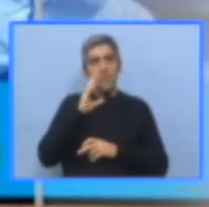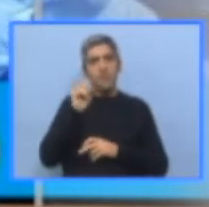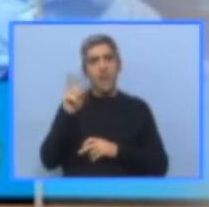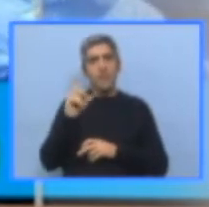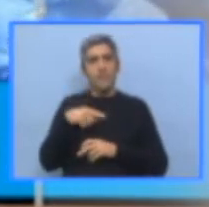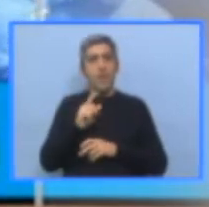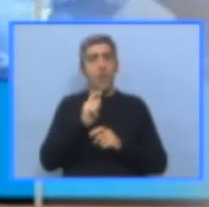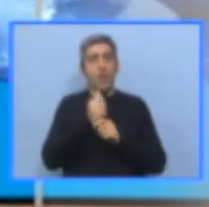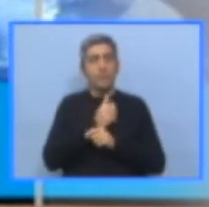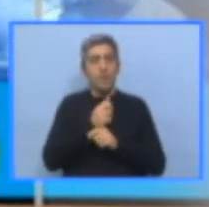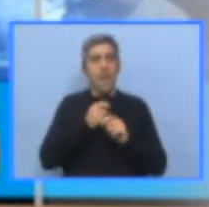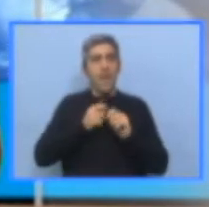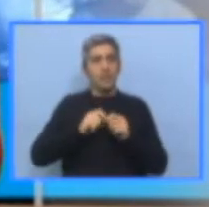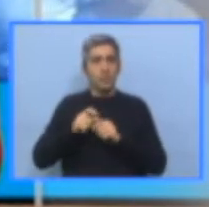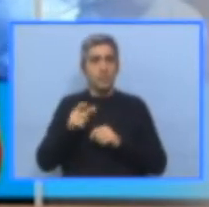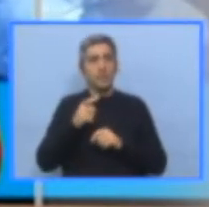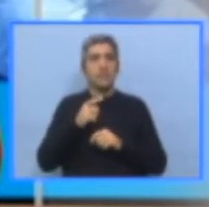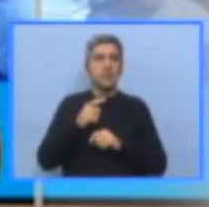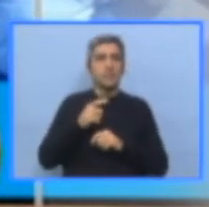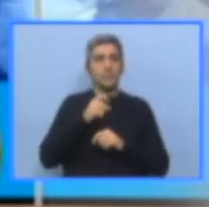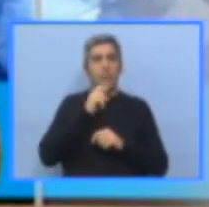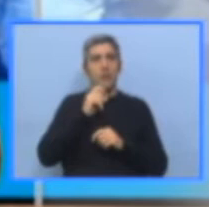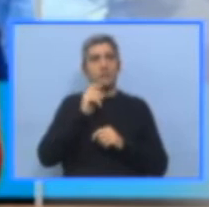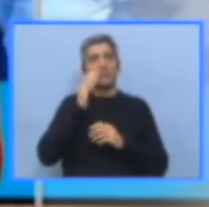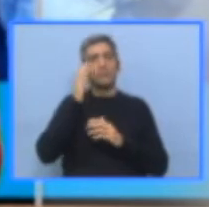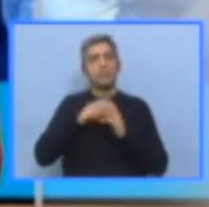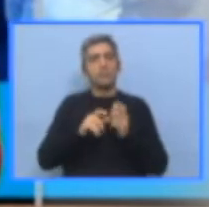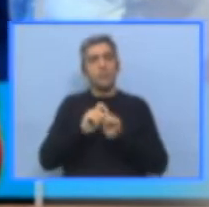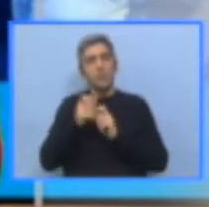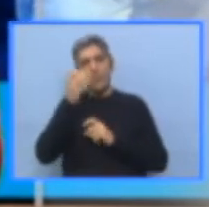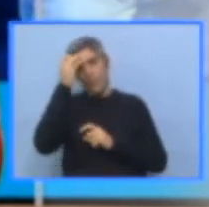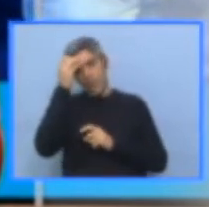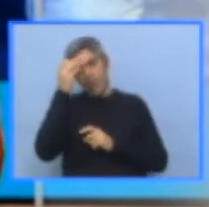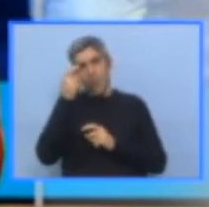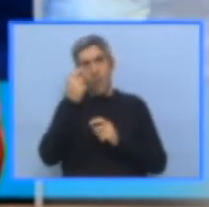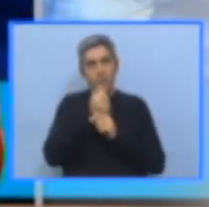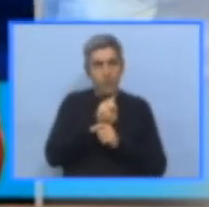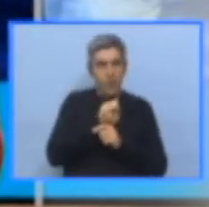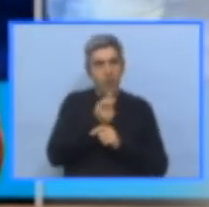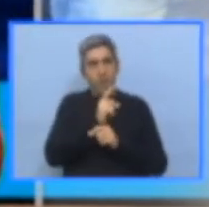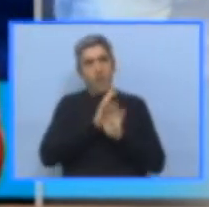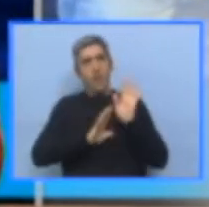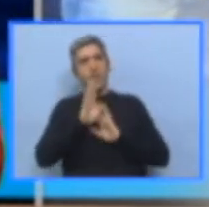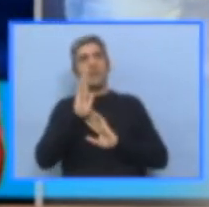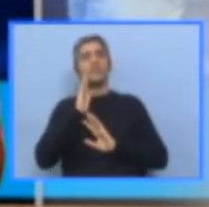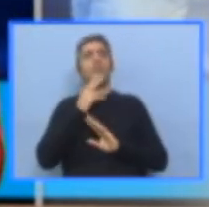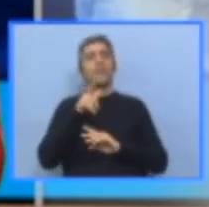estavam a comprar as ações também poderiam mudar de opinião e mudar de atitude em função daquilo que